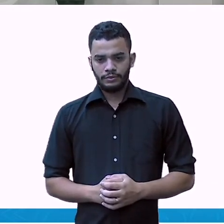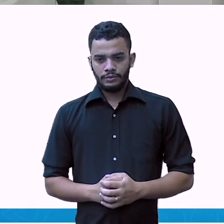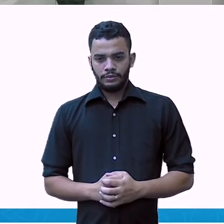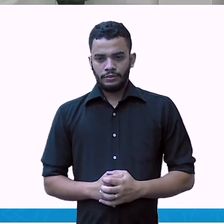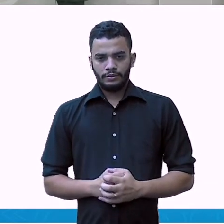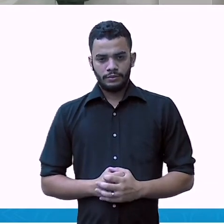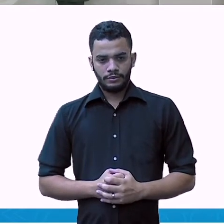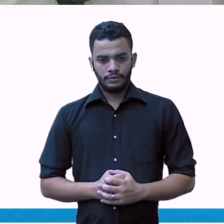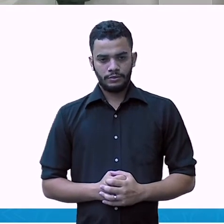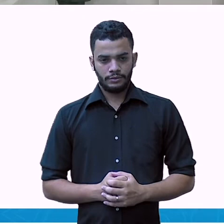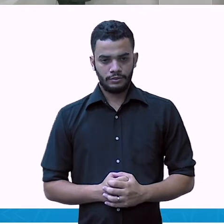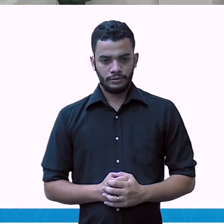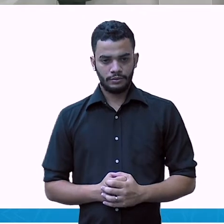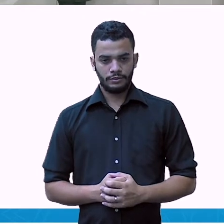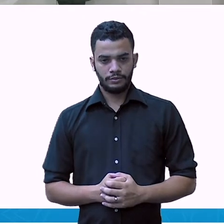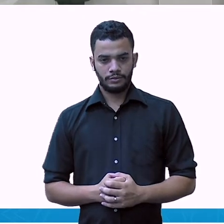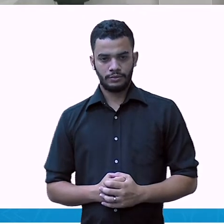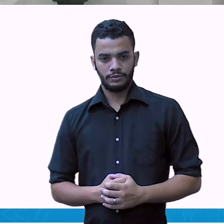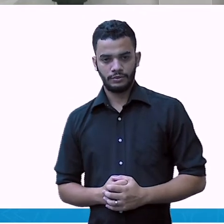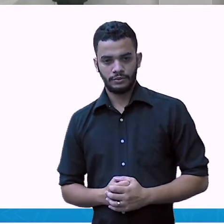Marca texto, 10